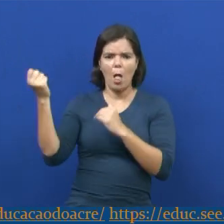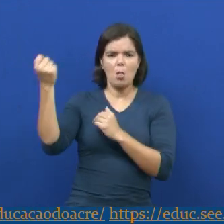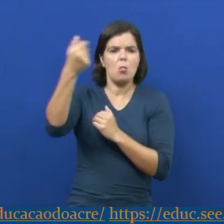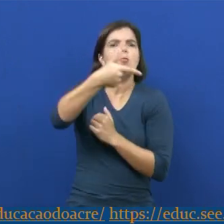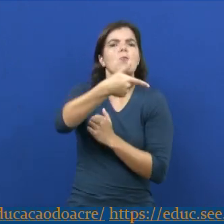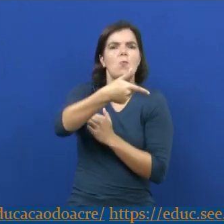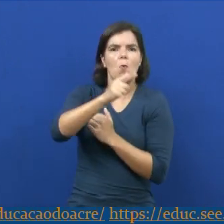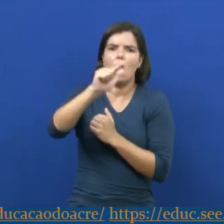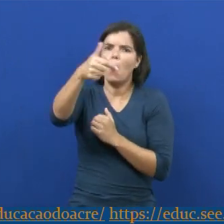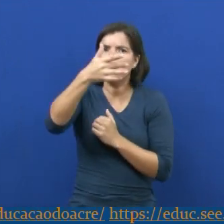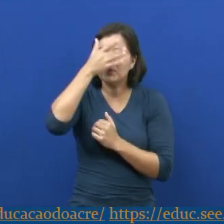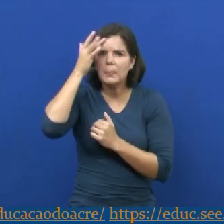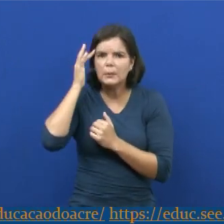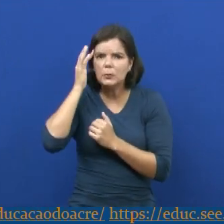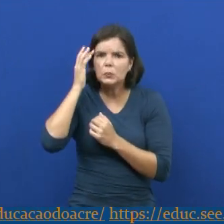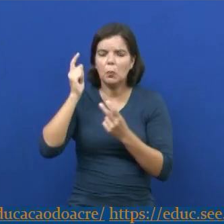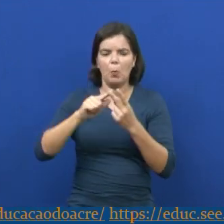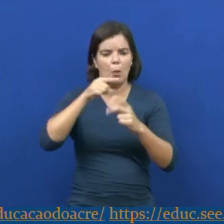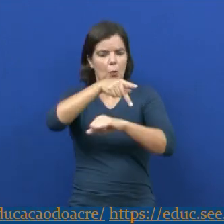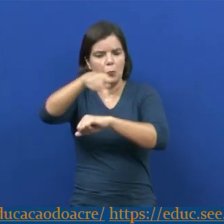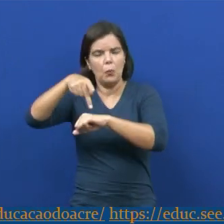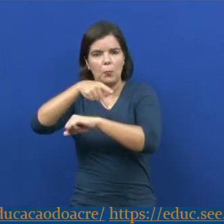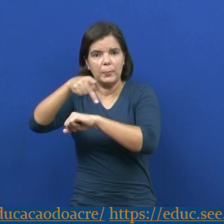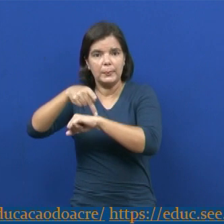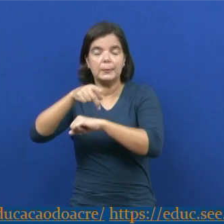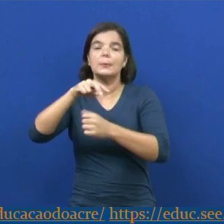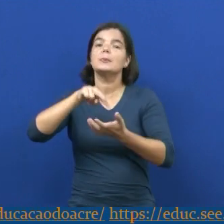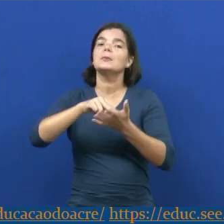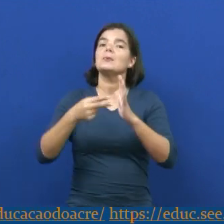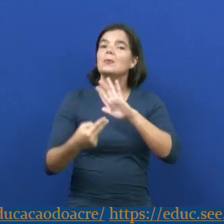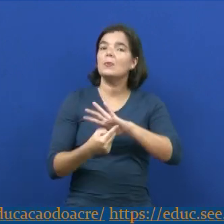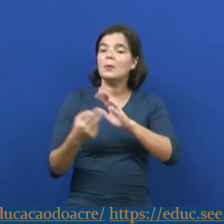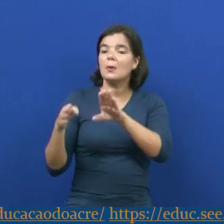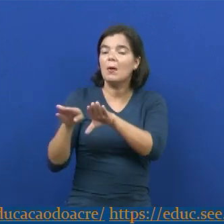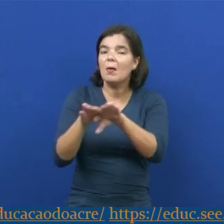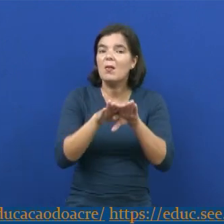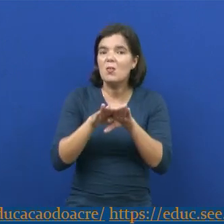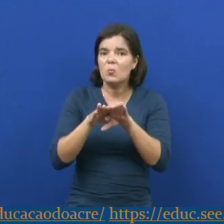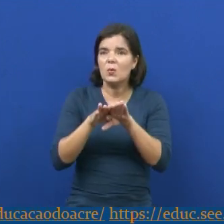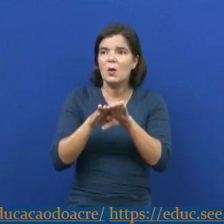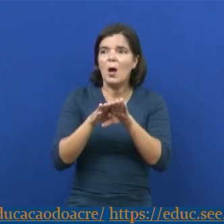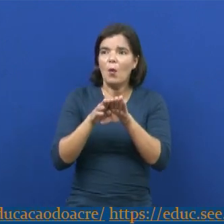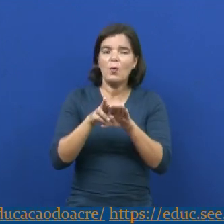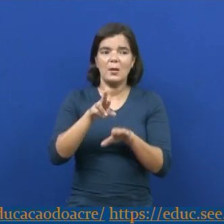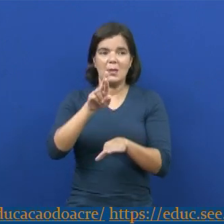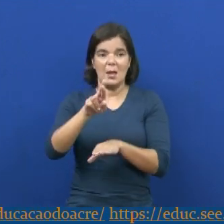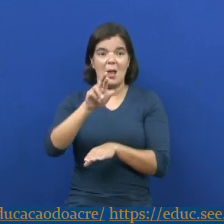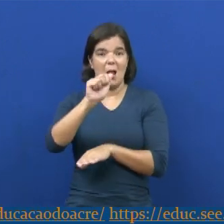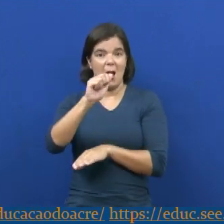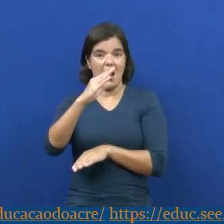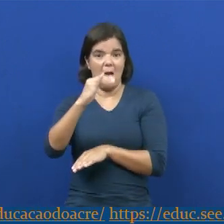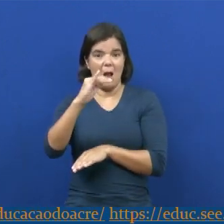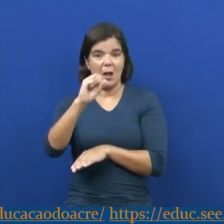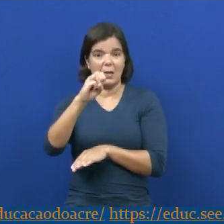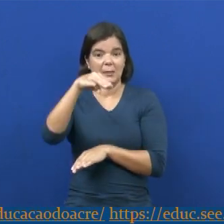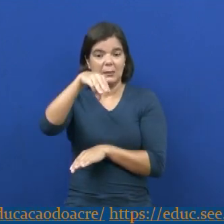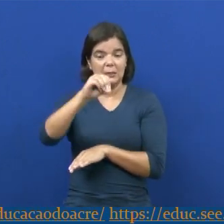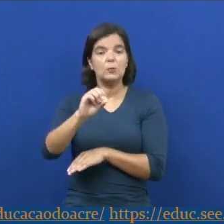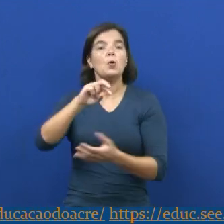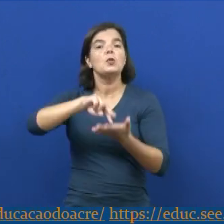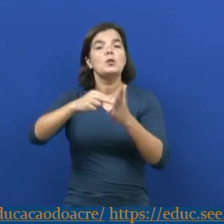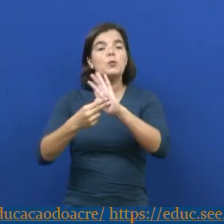outro povo, à da outra nação. Isso, gente, é igual ao quê? O racismo, preconceito, ou